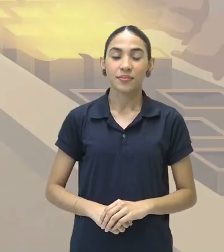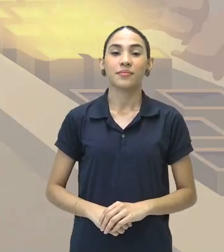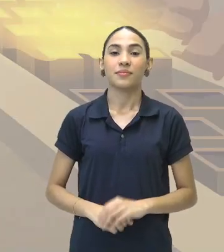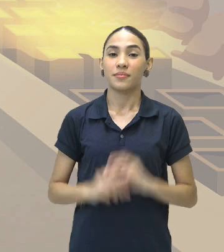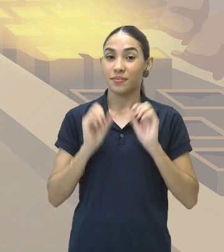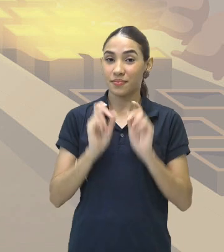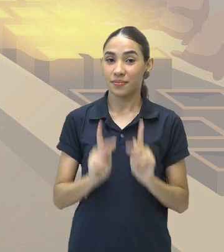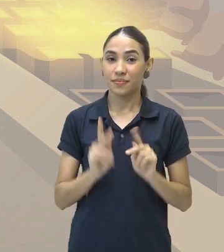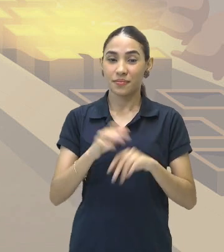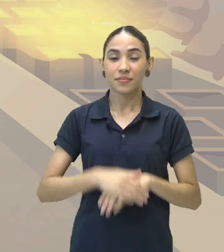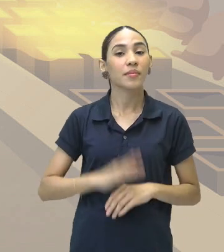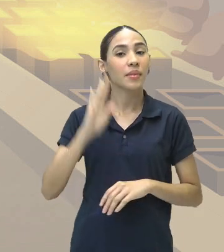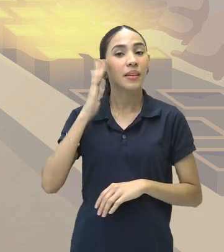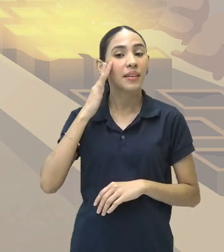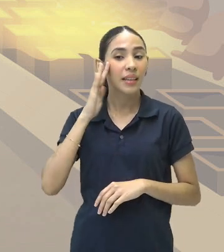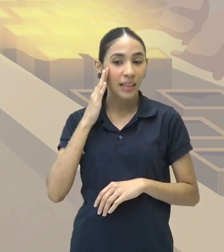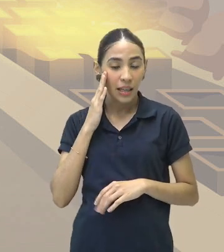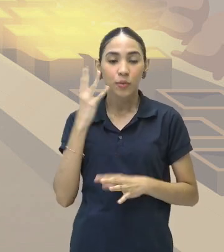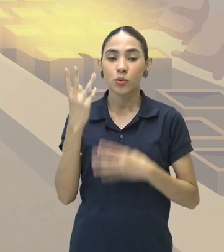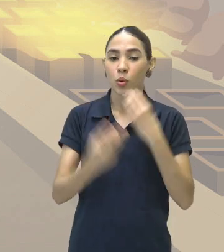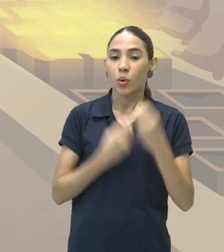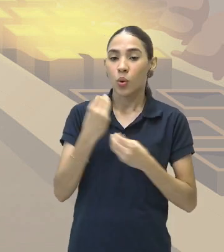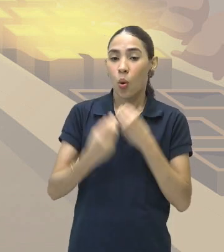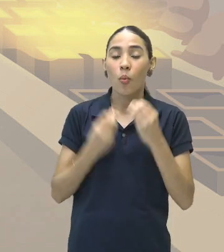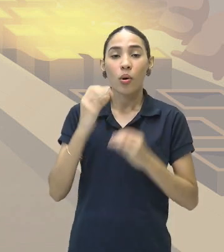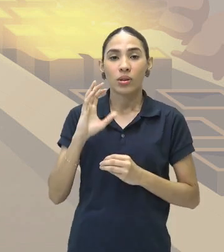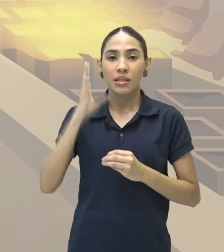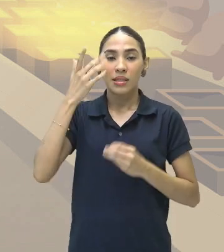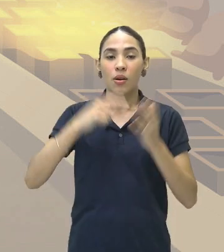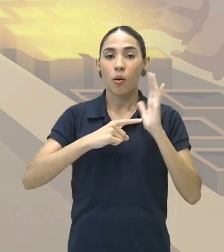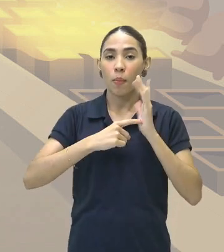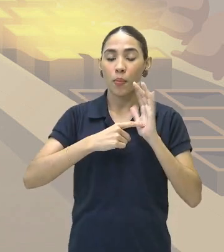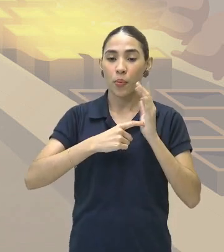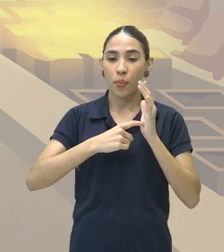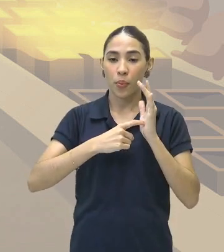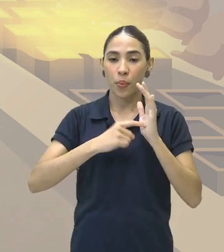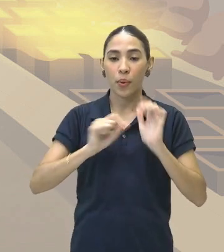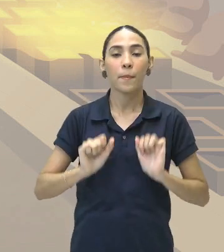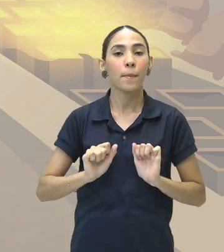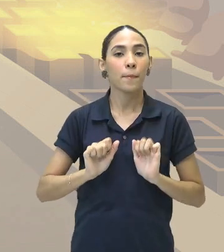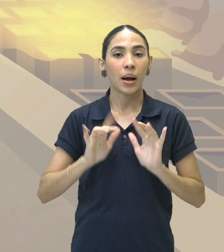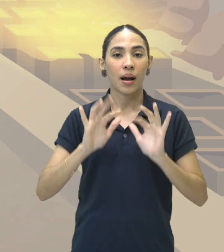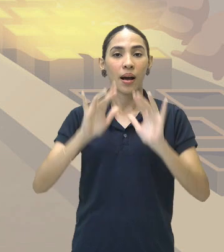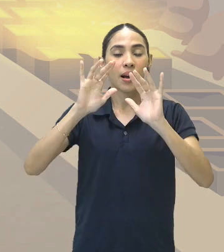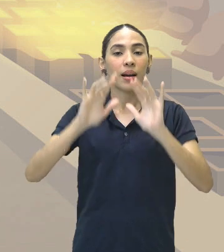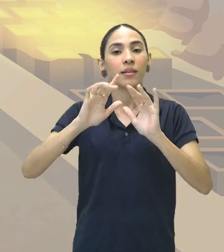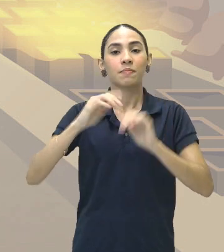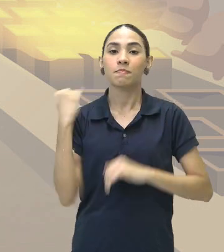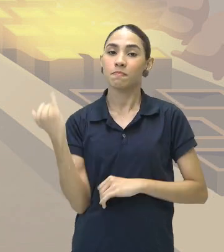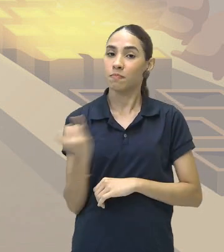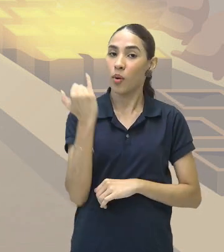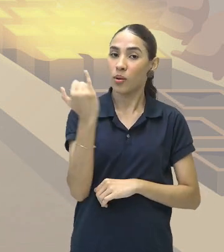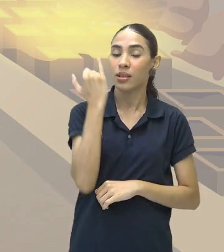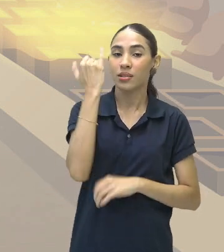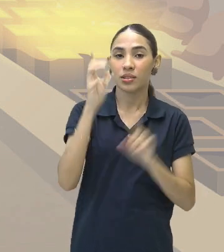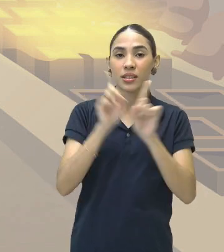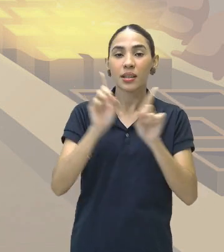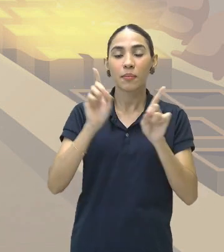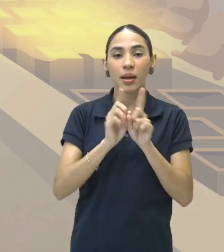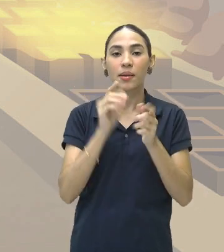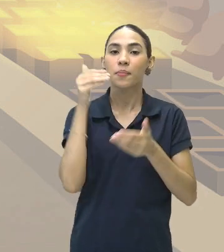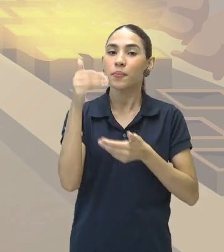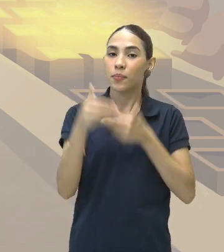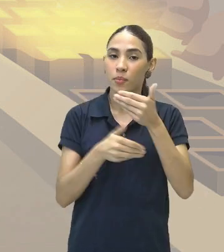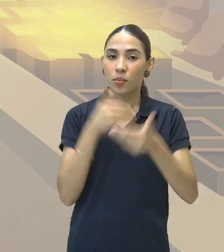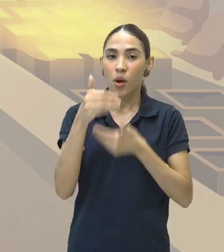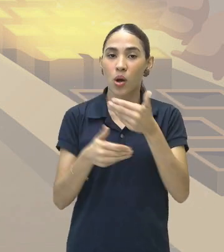Muito bem, entendemos então o funcionamento da máquina a vapor e o quão importante ela foi no